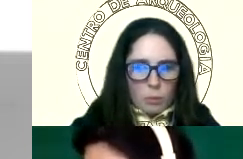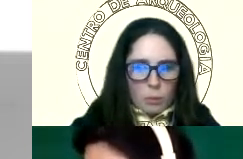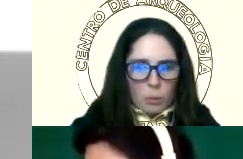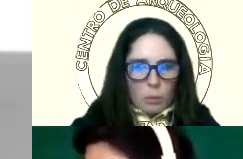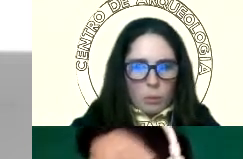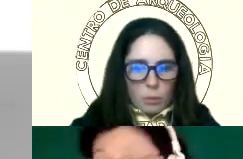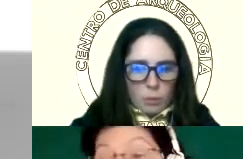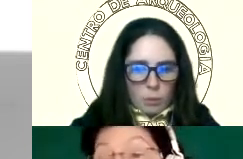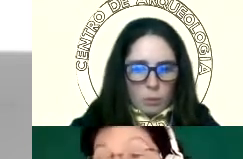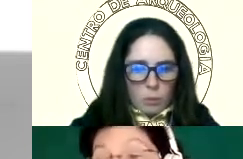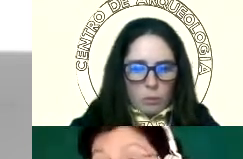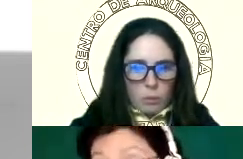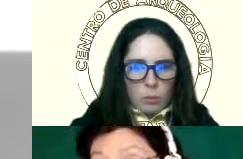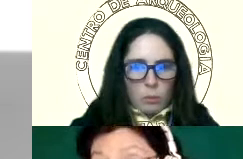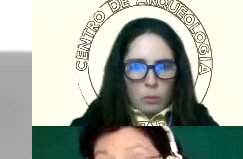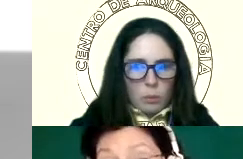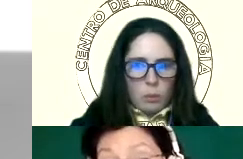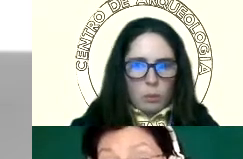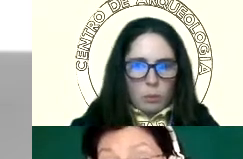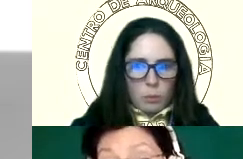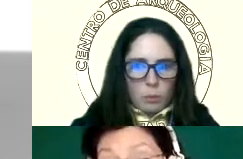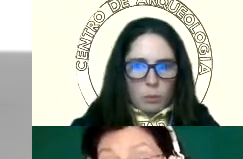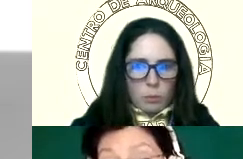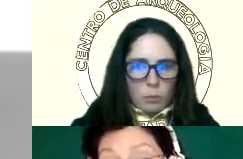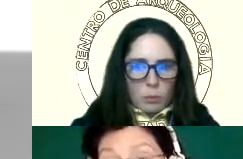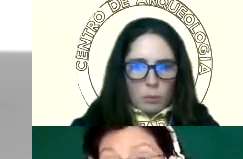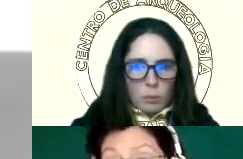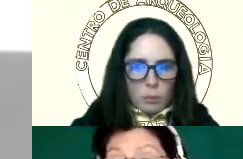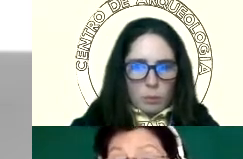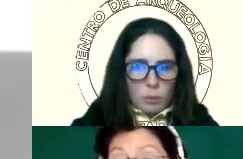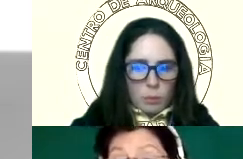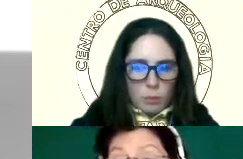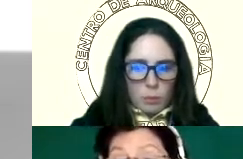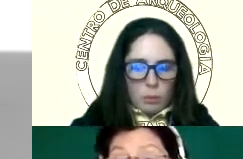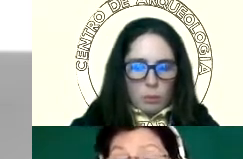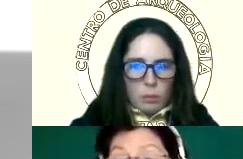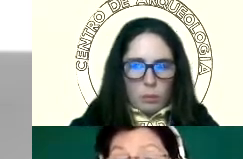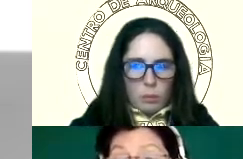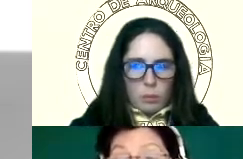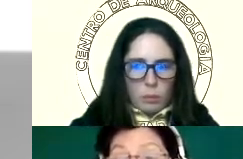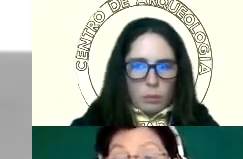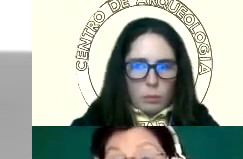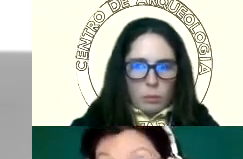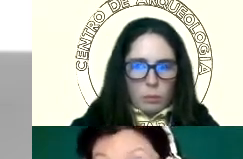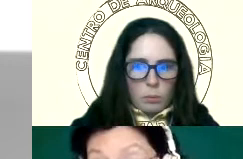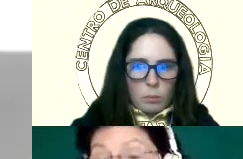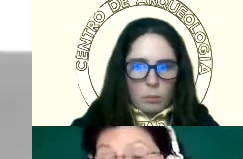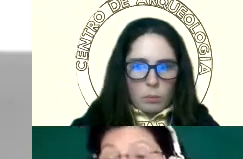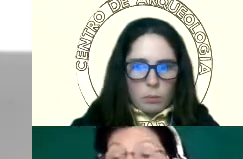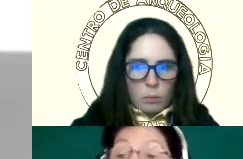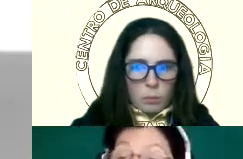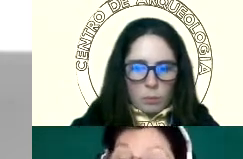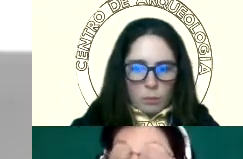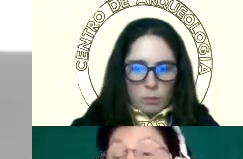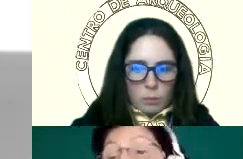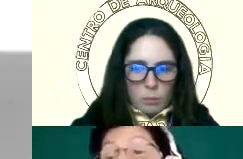sua história e sobre a sua fundação. E esta exposição permanente teve também